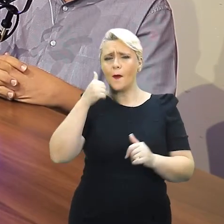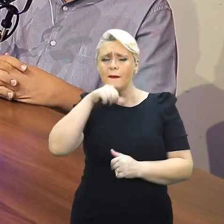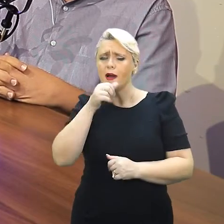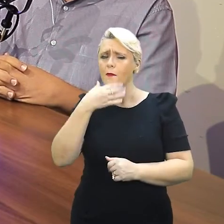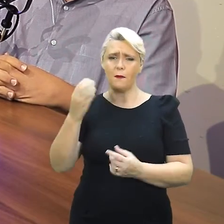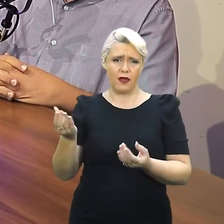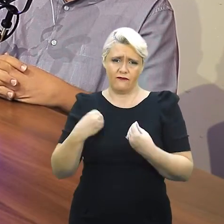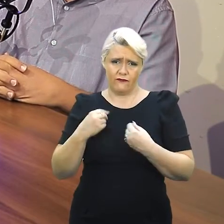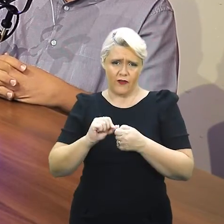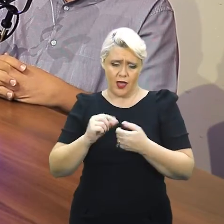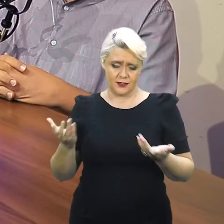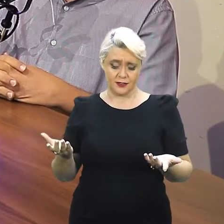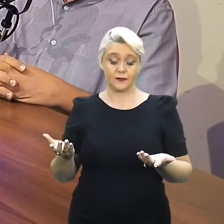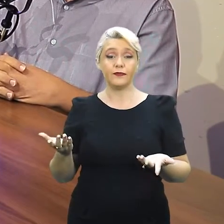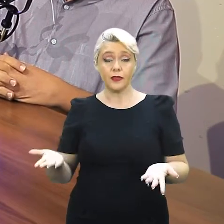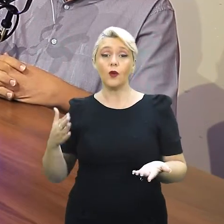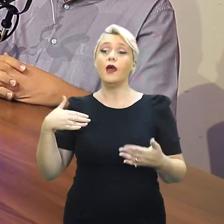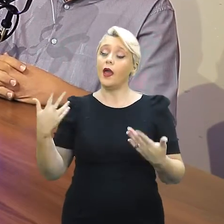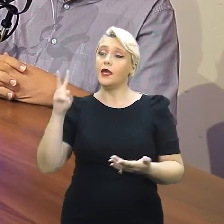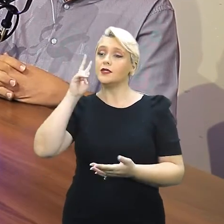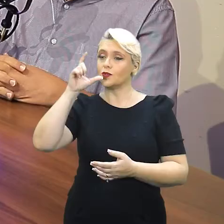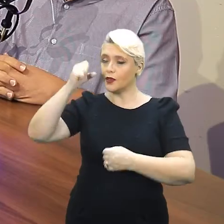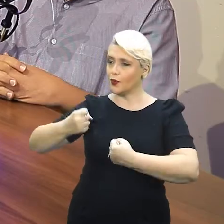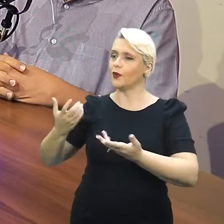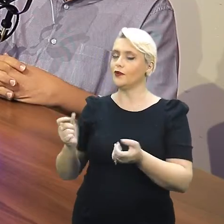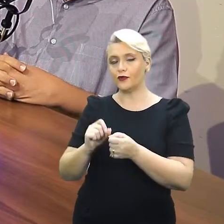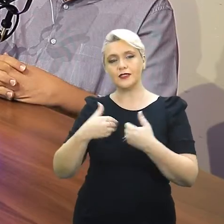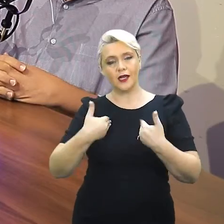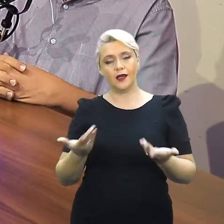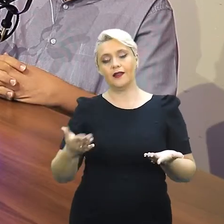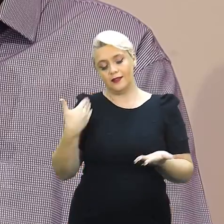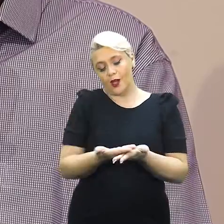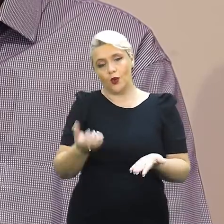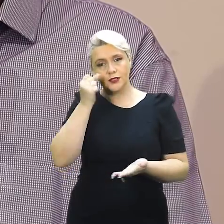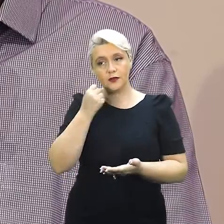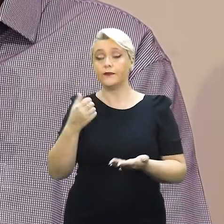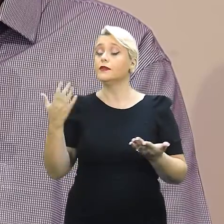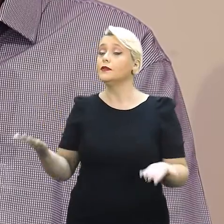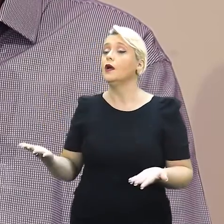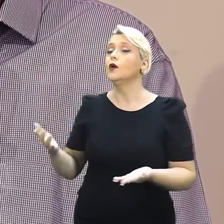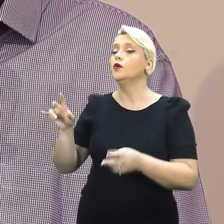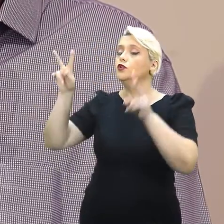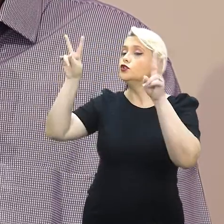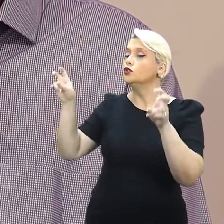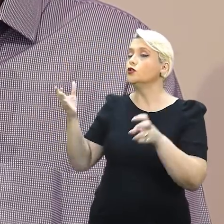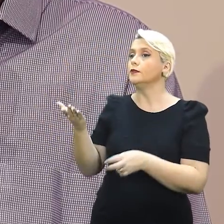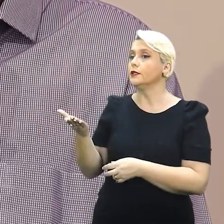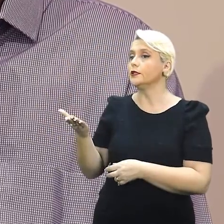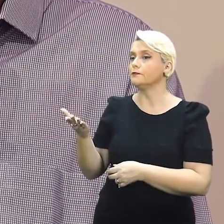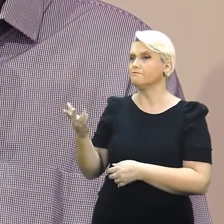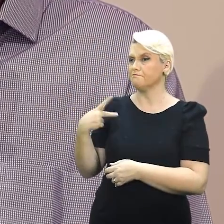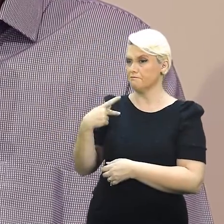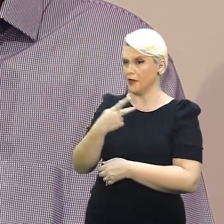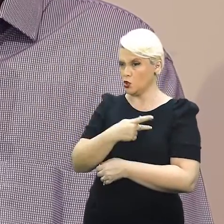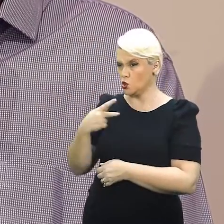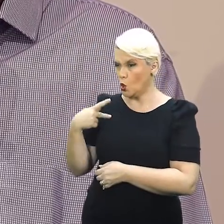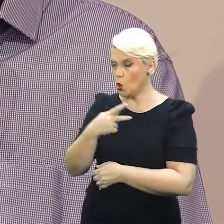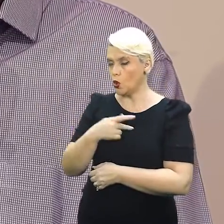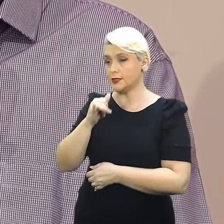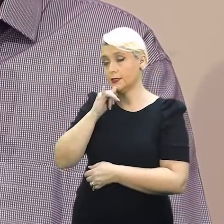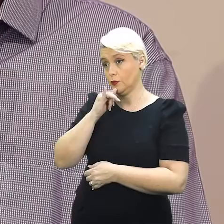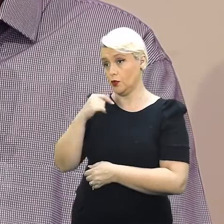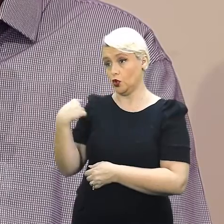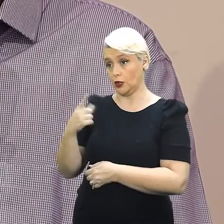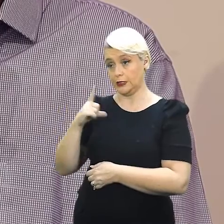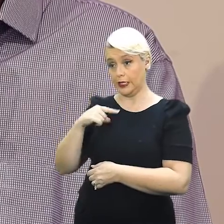foi isso. E aqui estou como senador. Então, senador, essa questão assim de pastores, por exemplo,